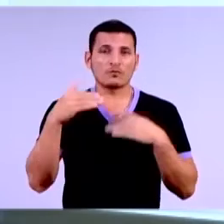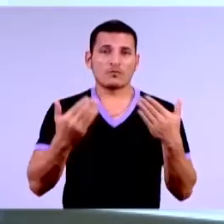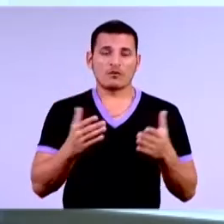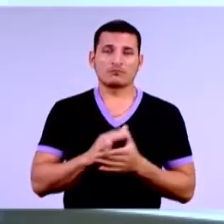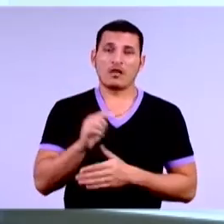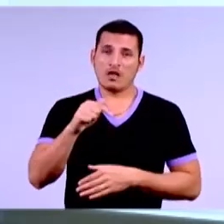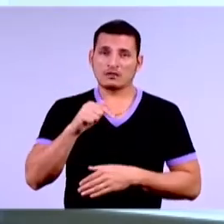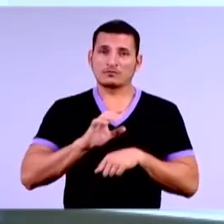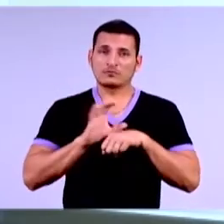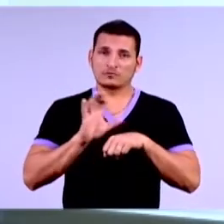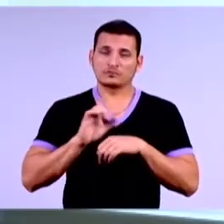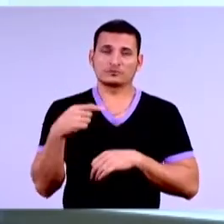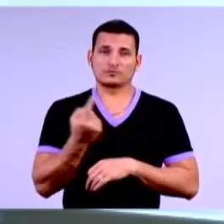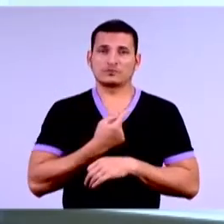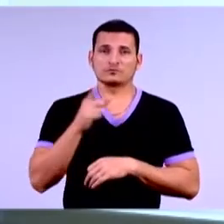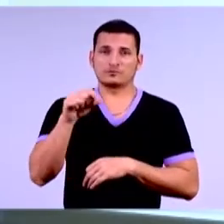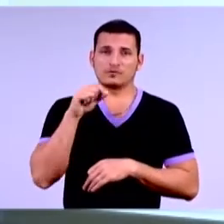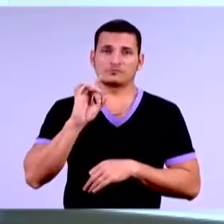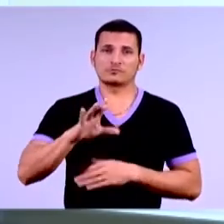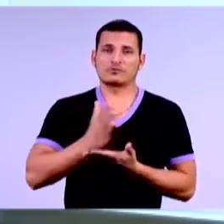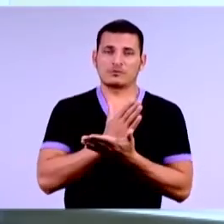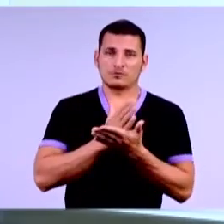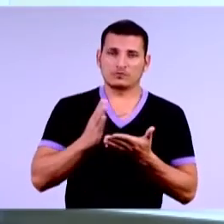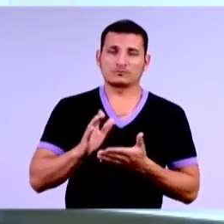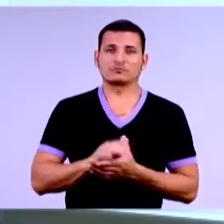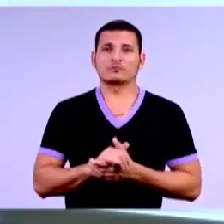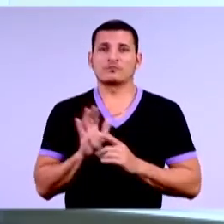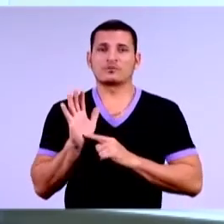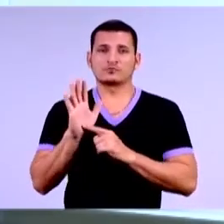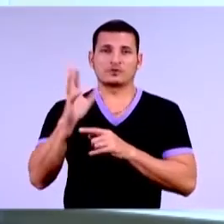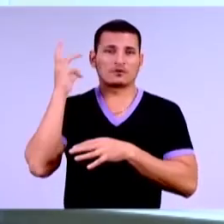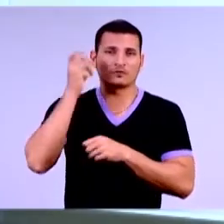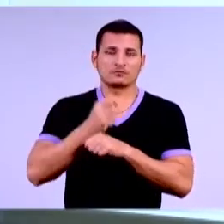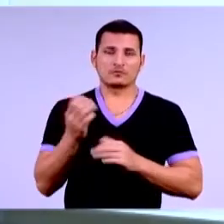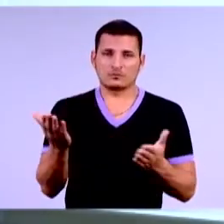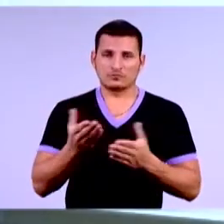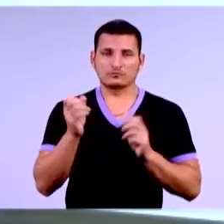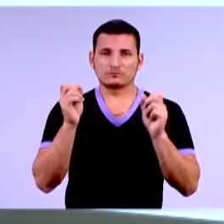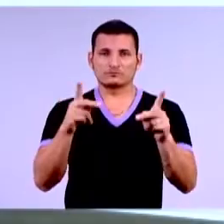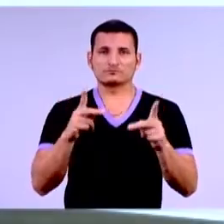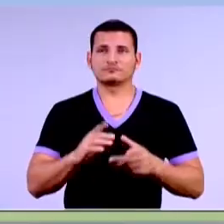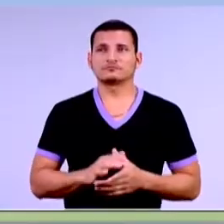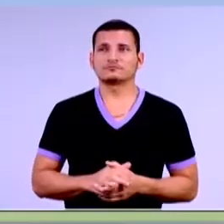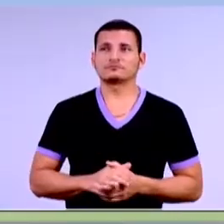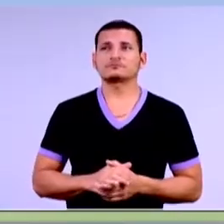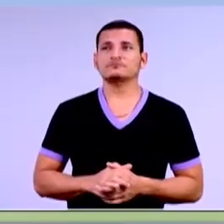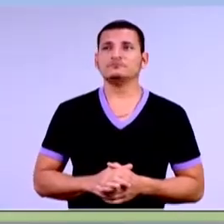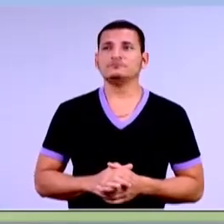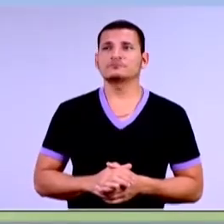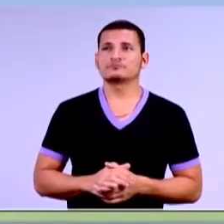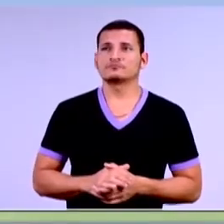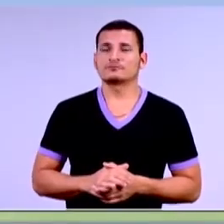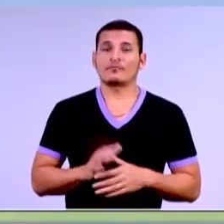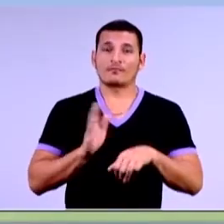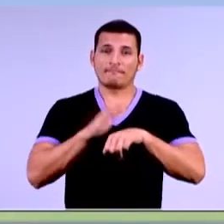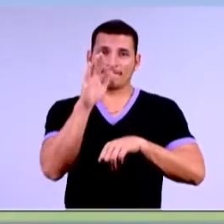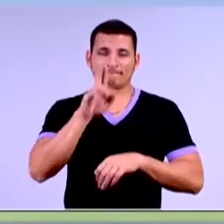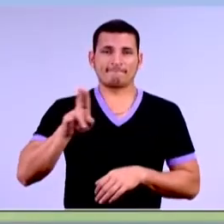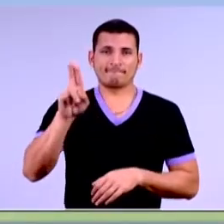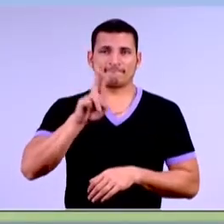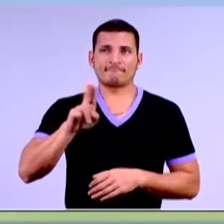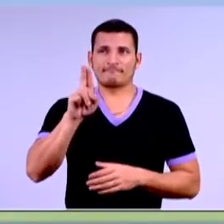curso mas escolhemos apenas alguns que nós vamos estar revisando hoje o rock então olha só os mais usados